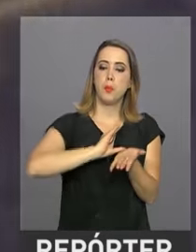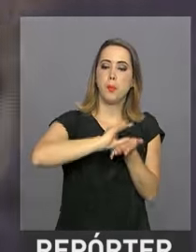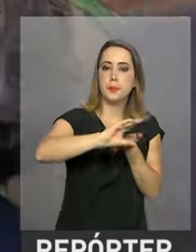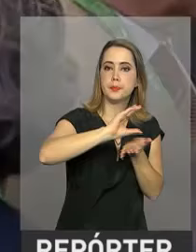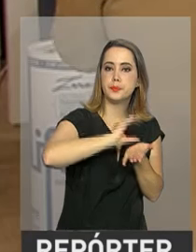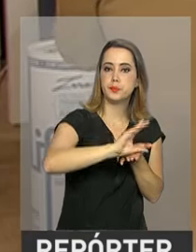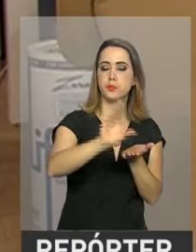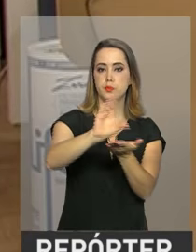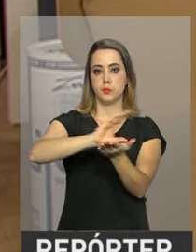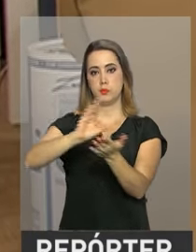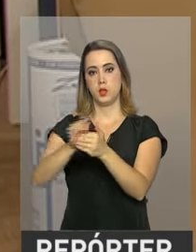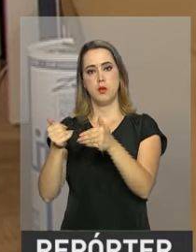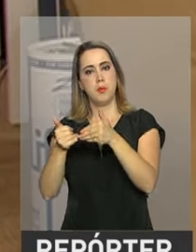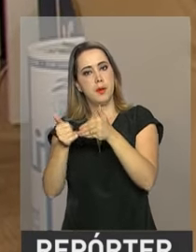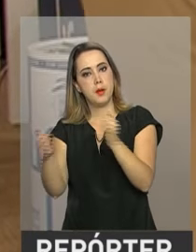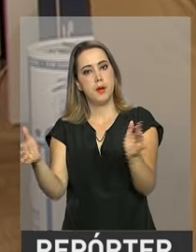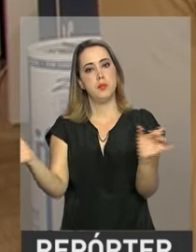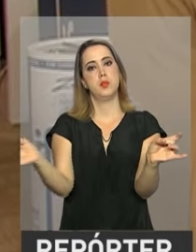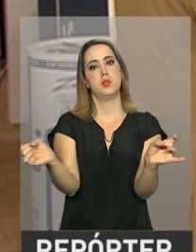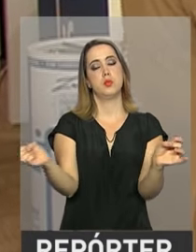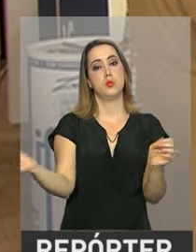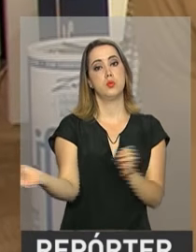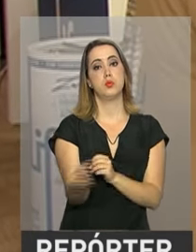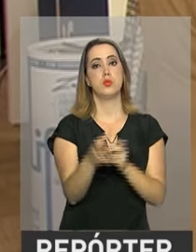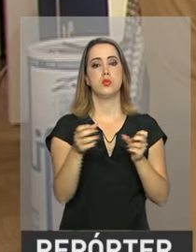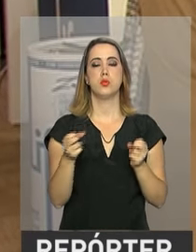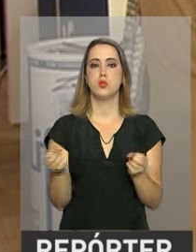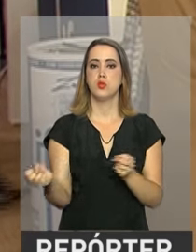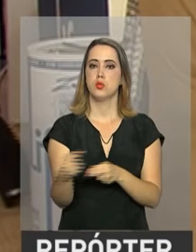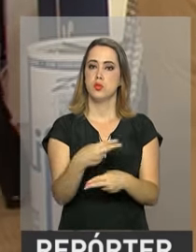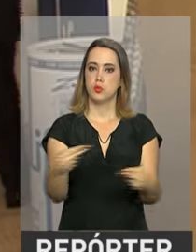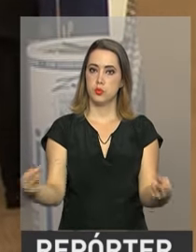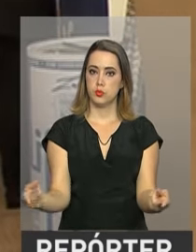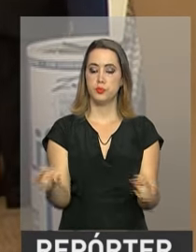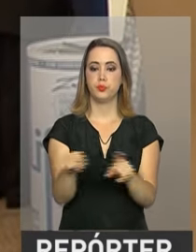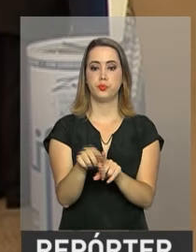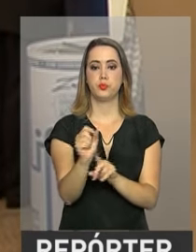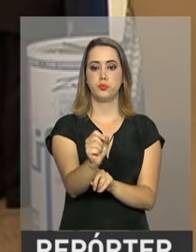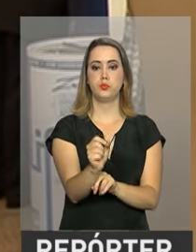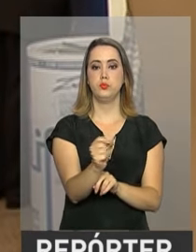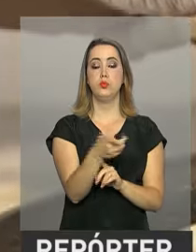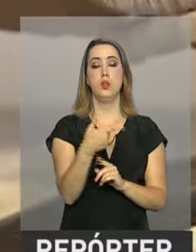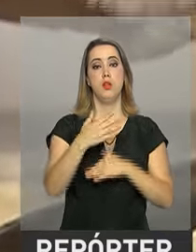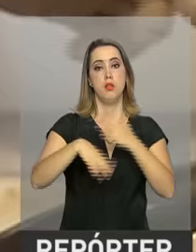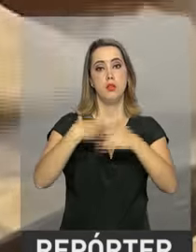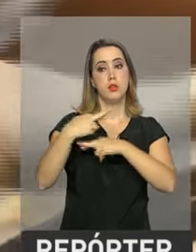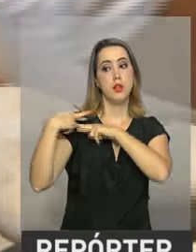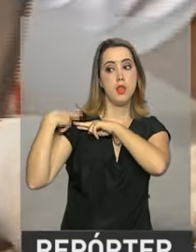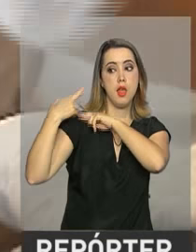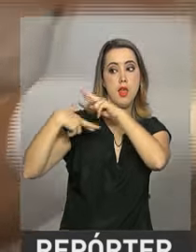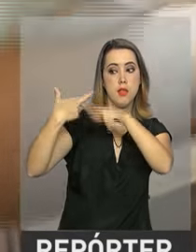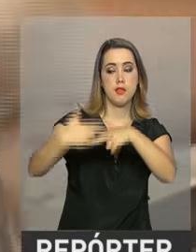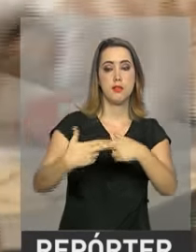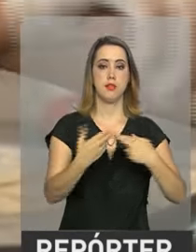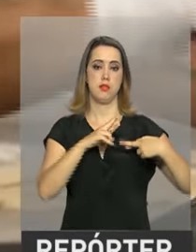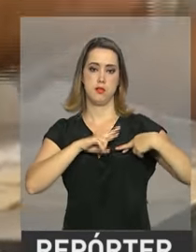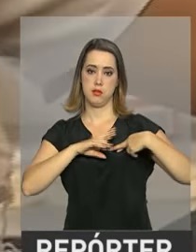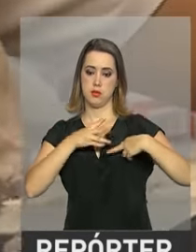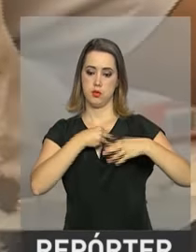de mercado. E a presença de descendentes de libaneses em vários países pode ajudar